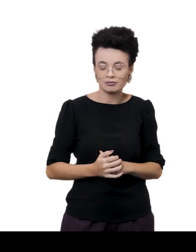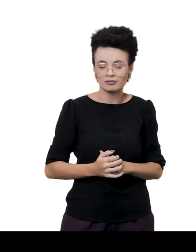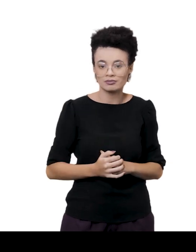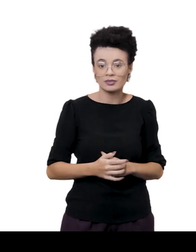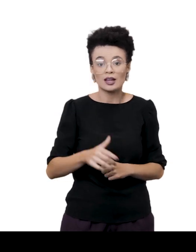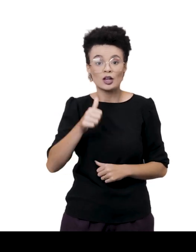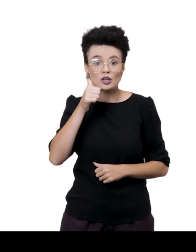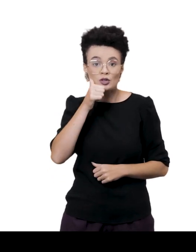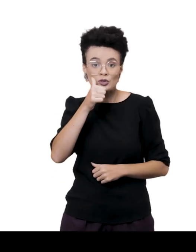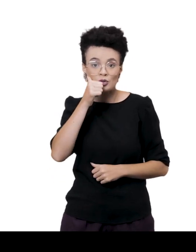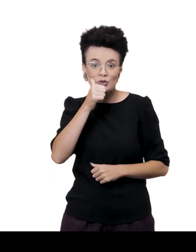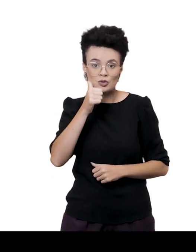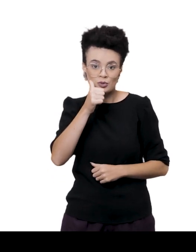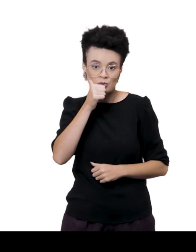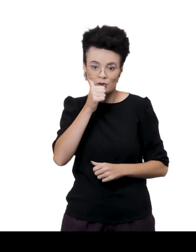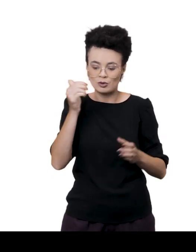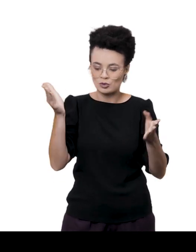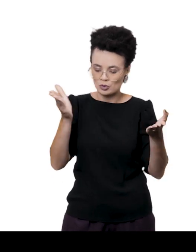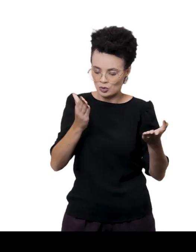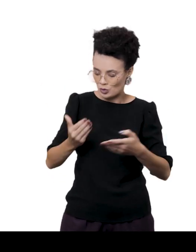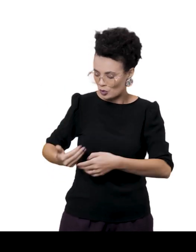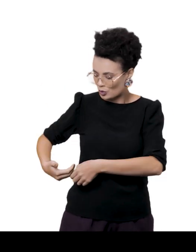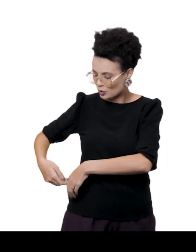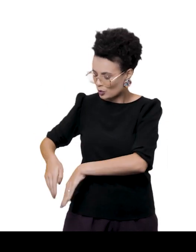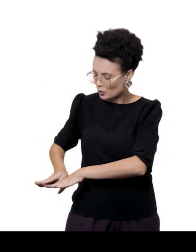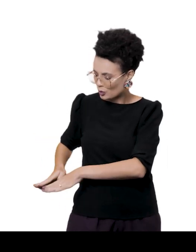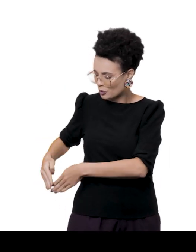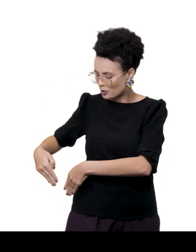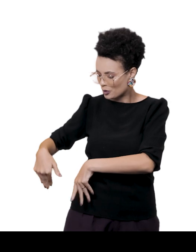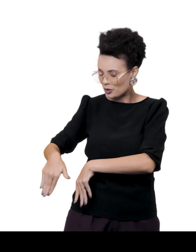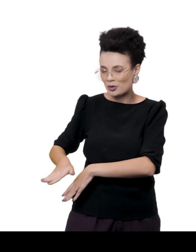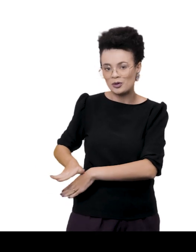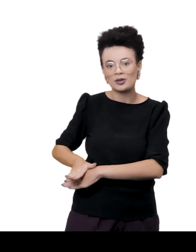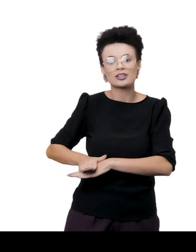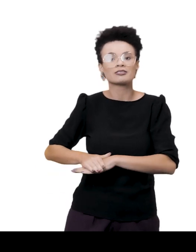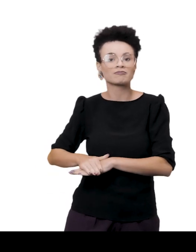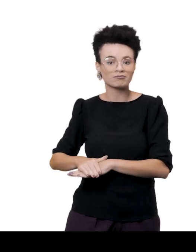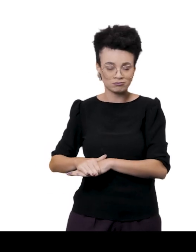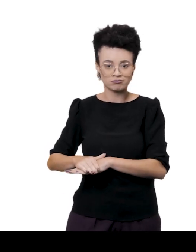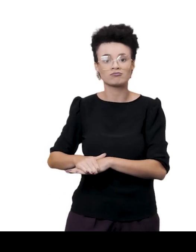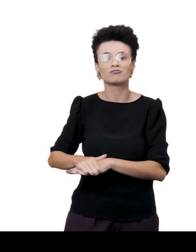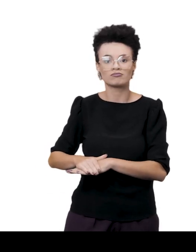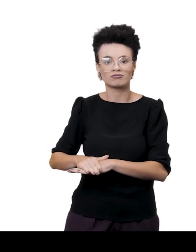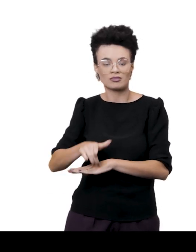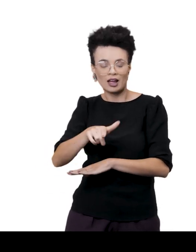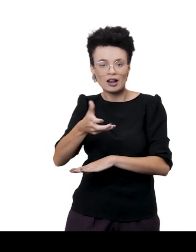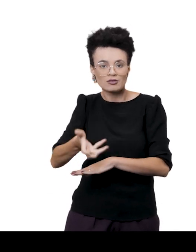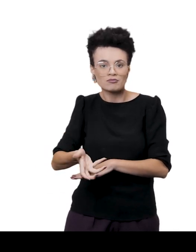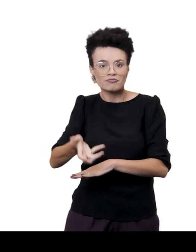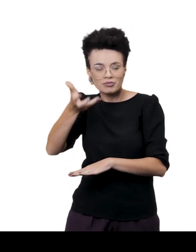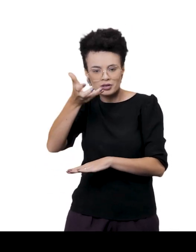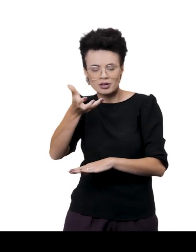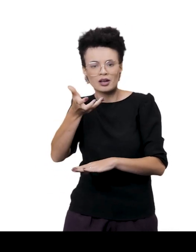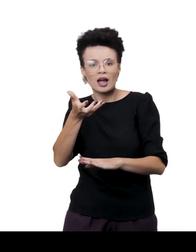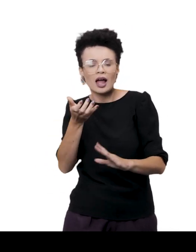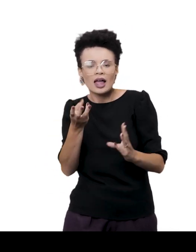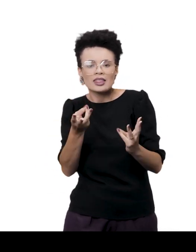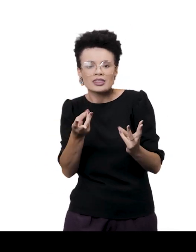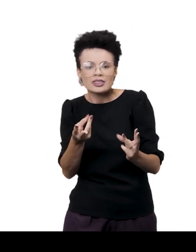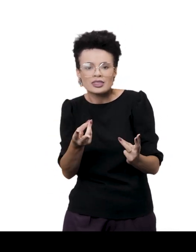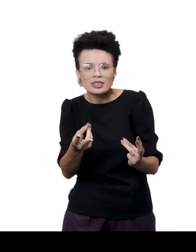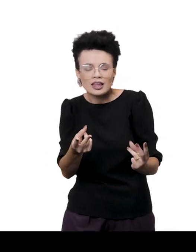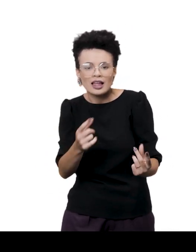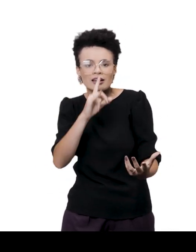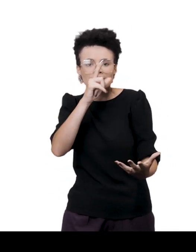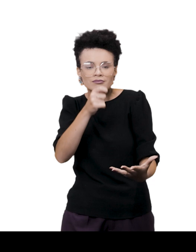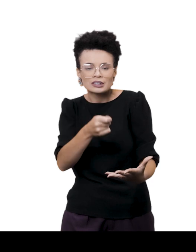branco, e pela centralização da sereia, que surge como um ícone no meio da cena. A pincelada é precisa,